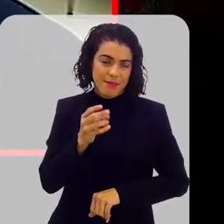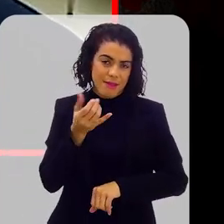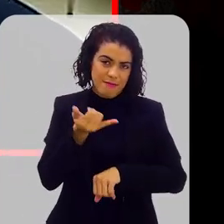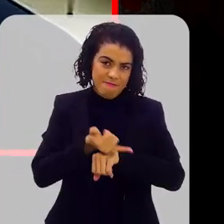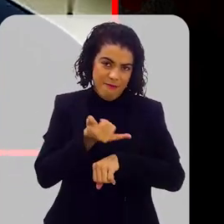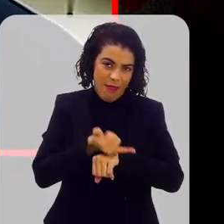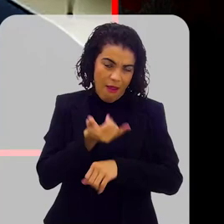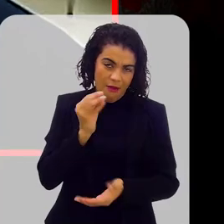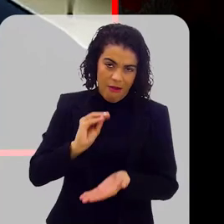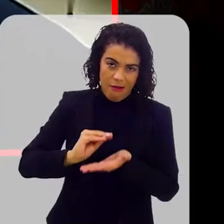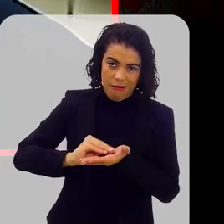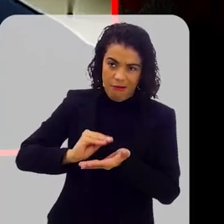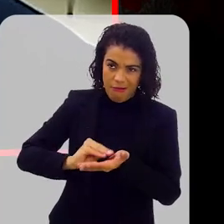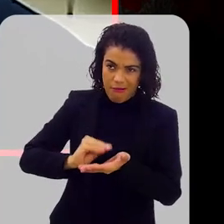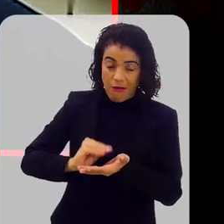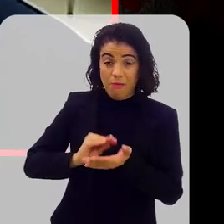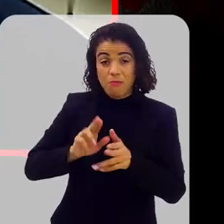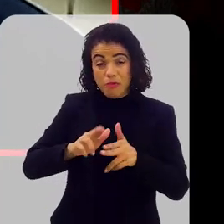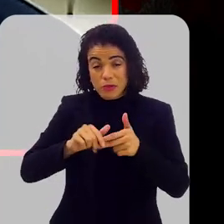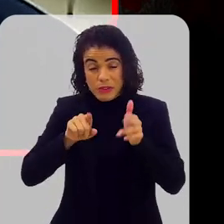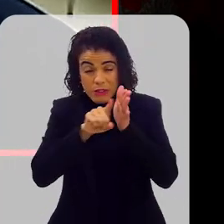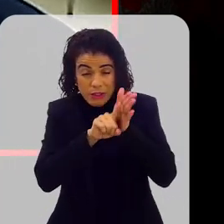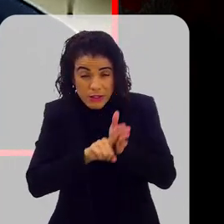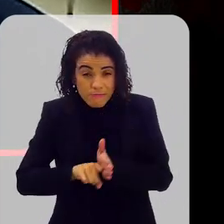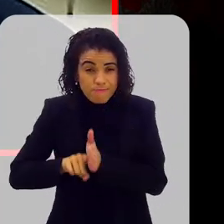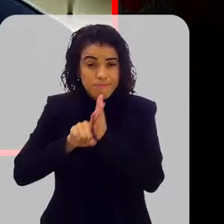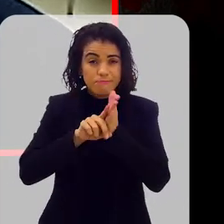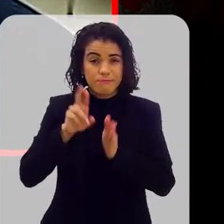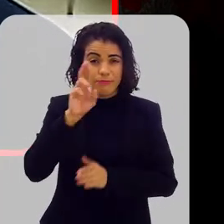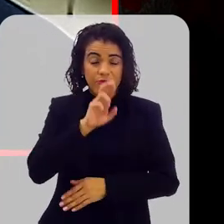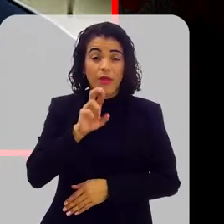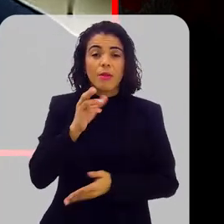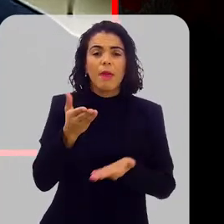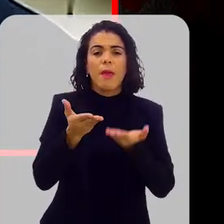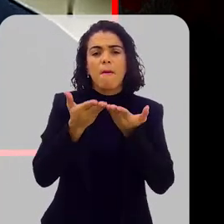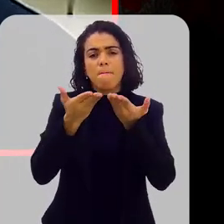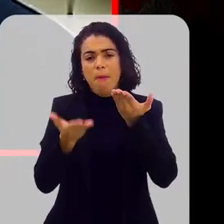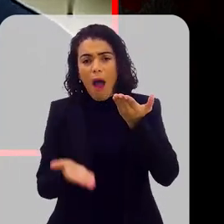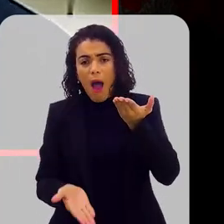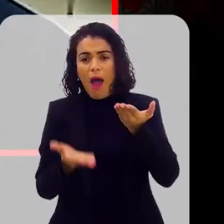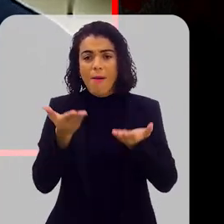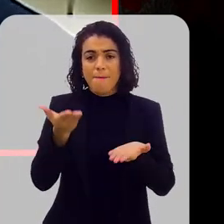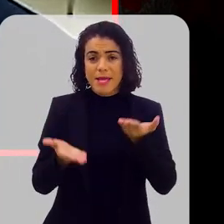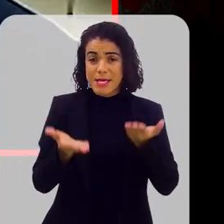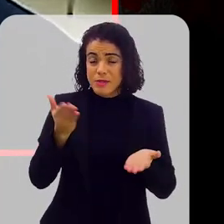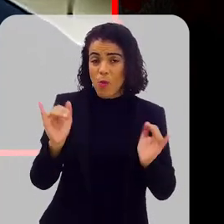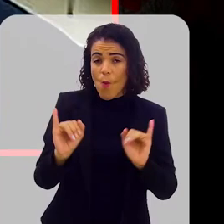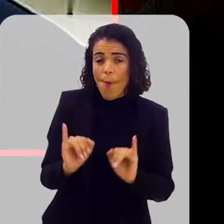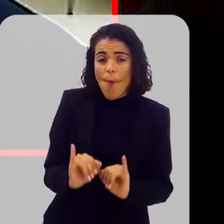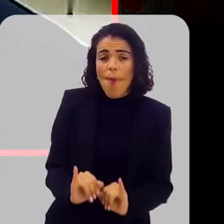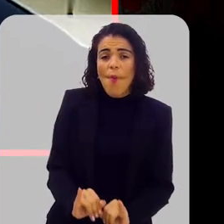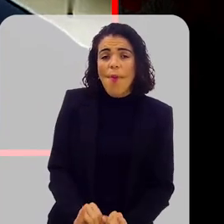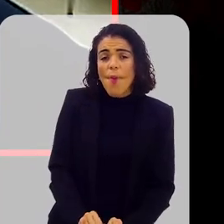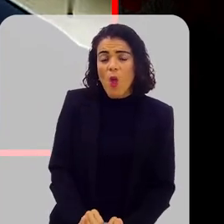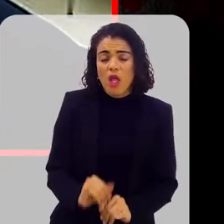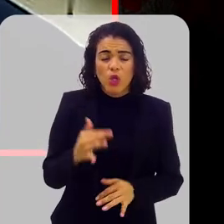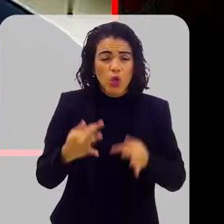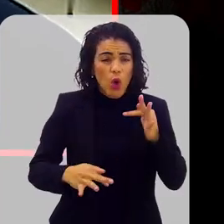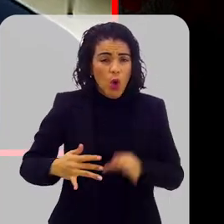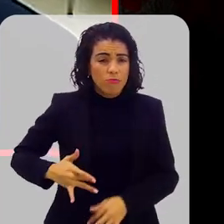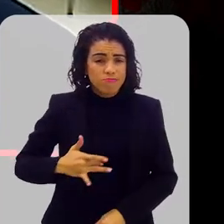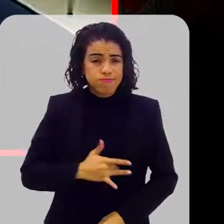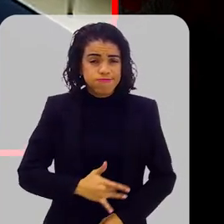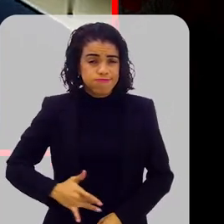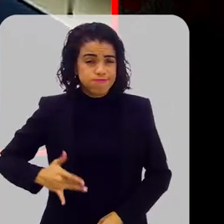anemia por deficiência de ferro. Um sinal também da importância de você investigar um tumor de intestino. Perda de peso, dor abdominal. Então, todos